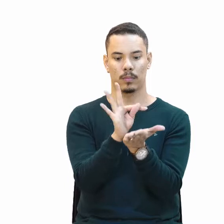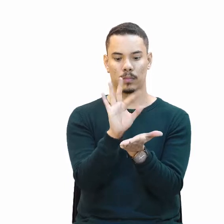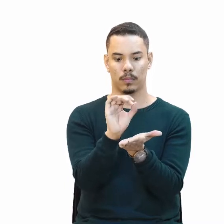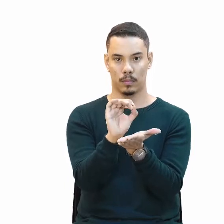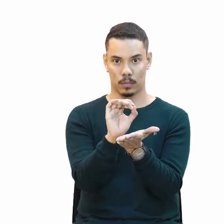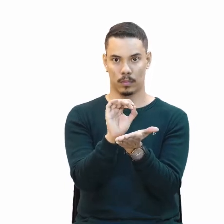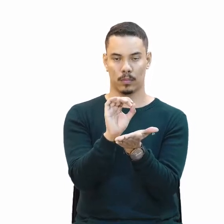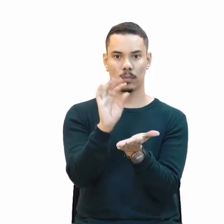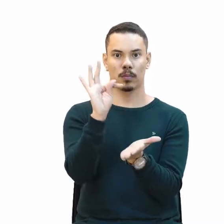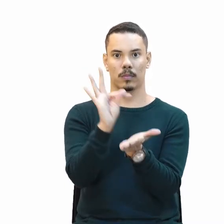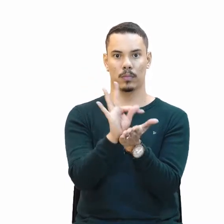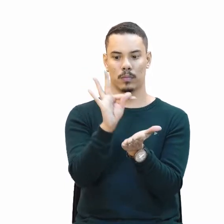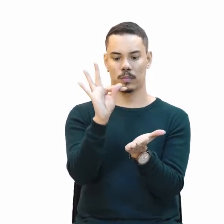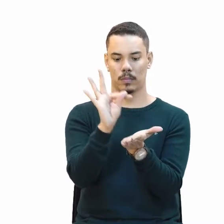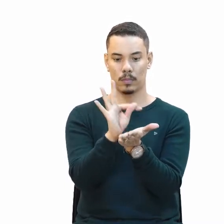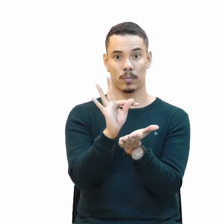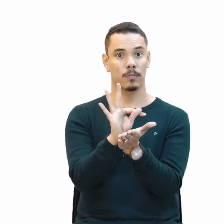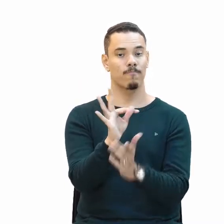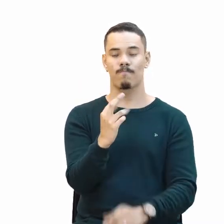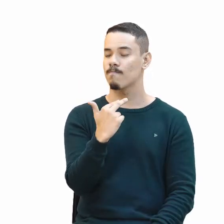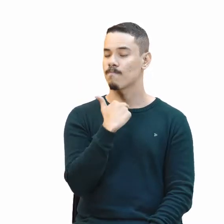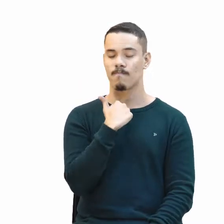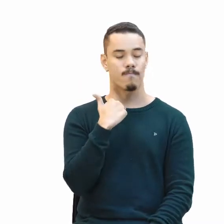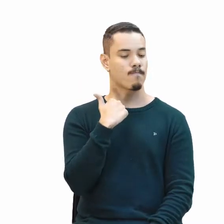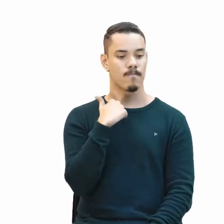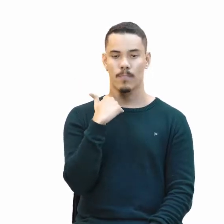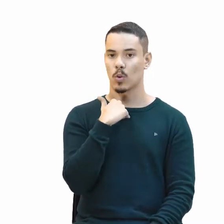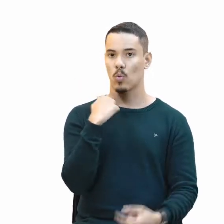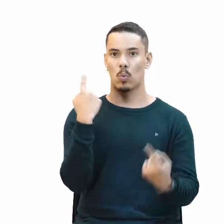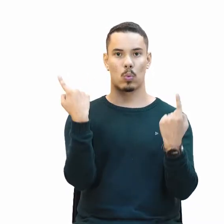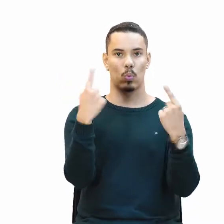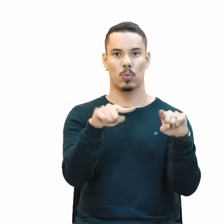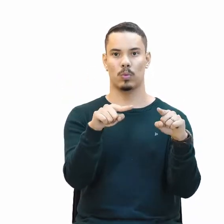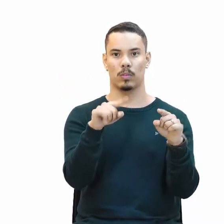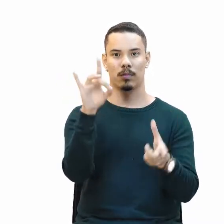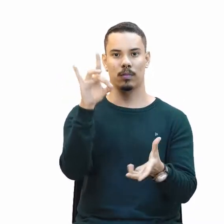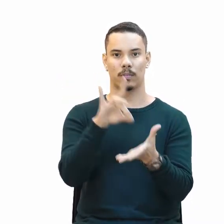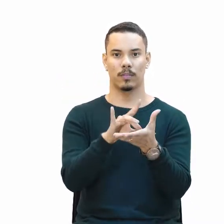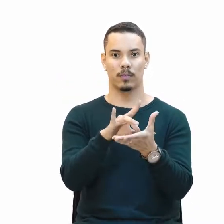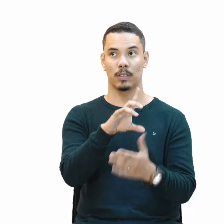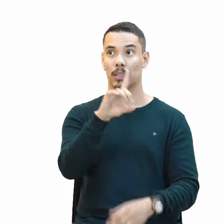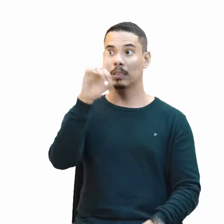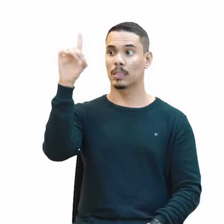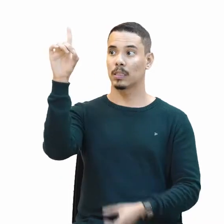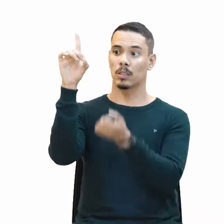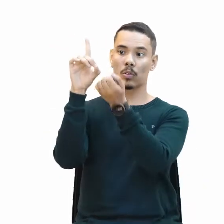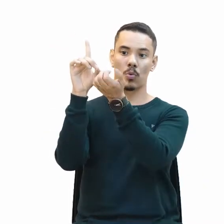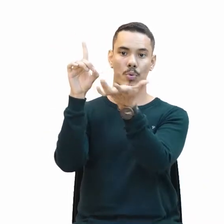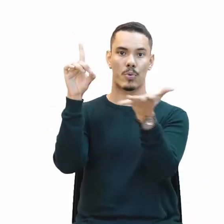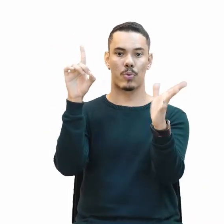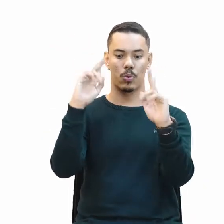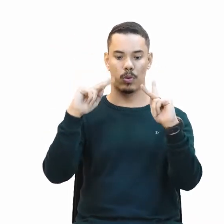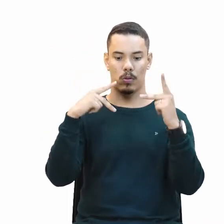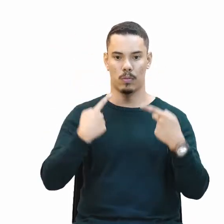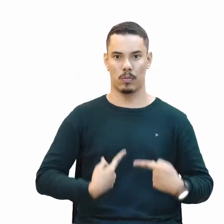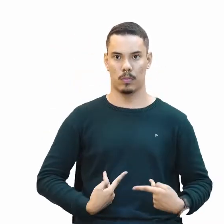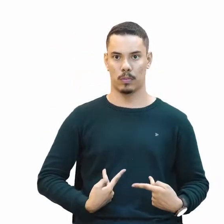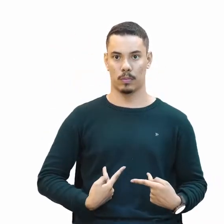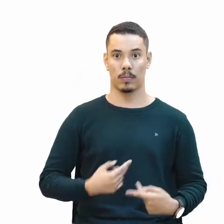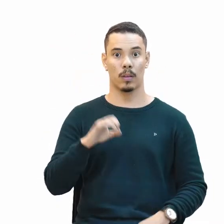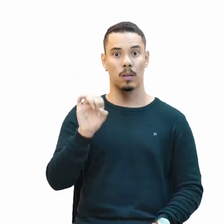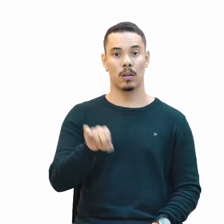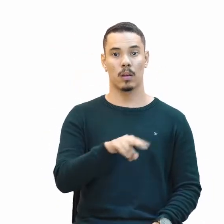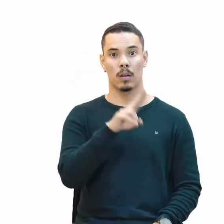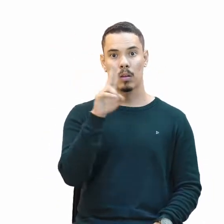se poderia contrariar as verdades reveladas por Deus aos seres humanos, ou as